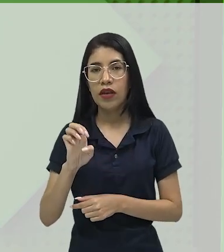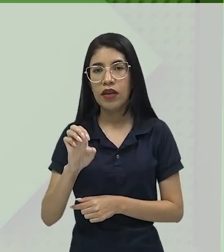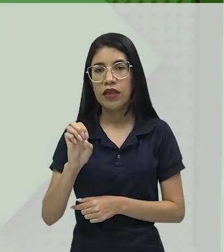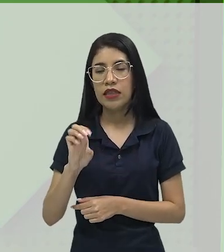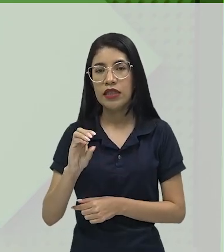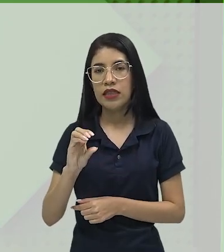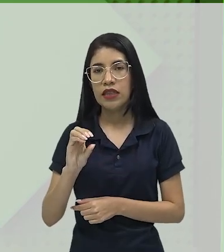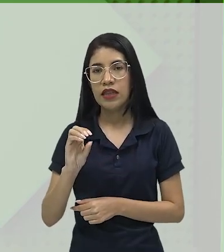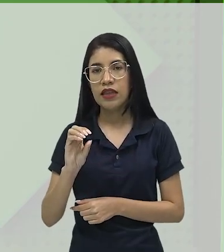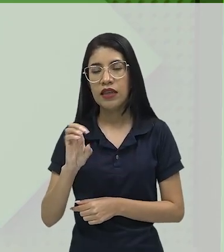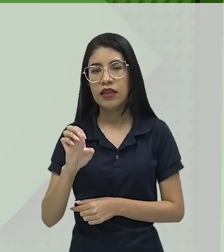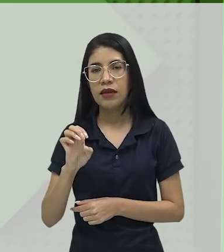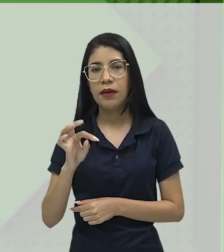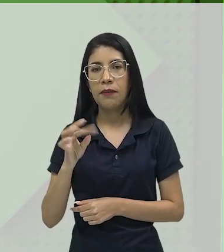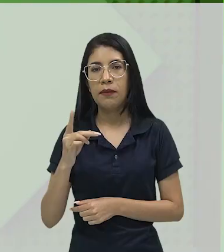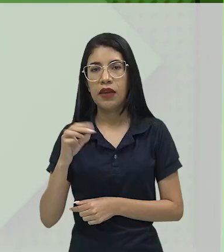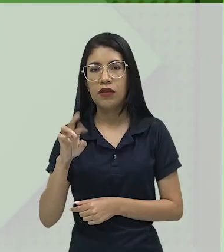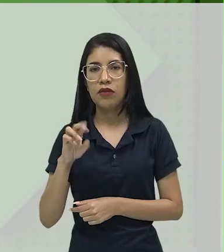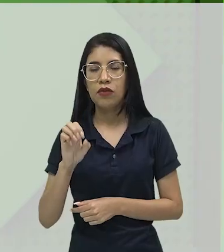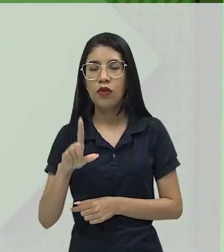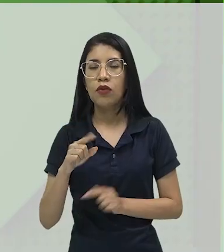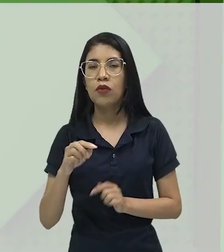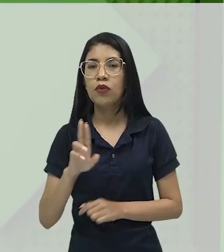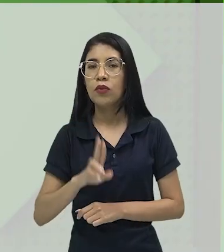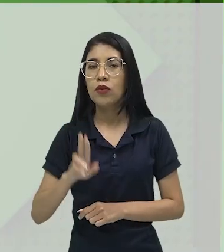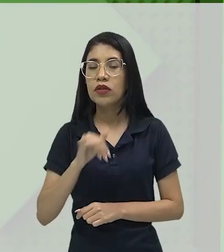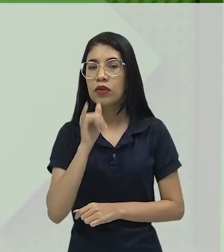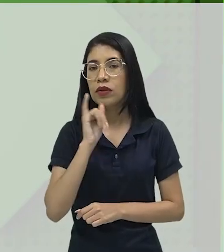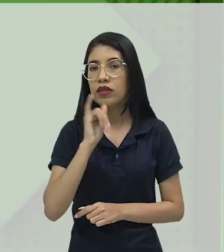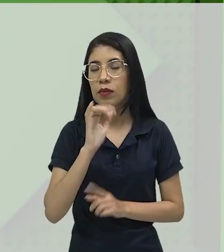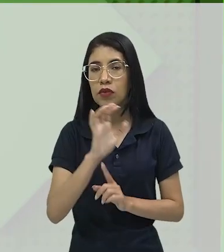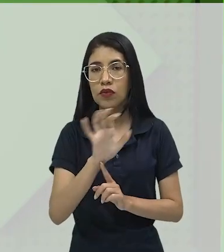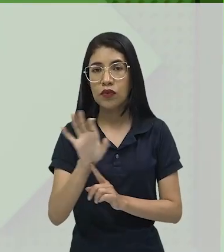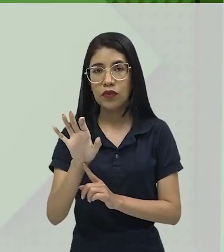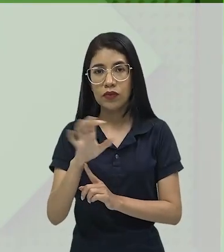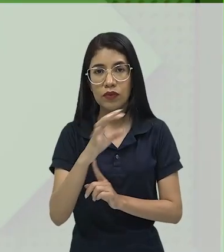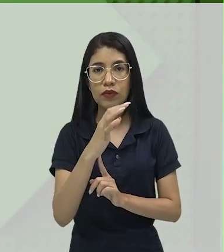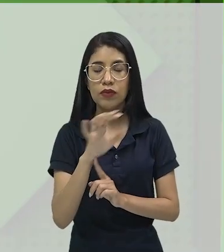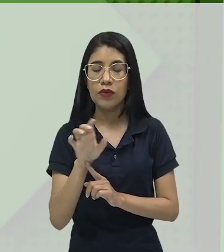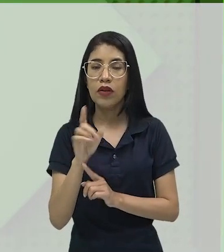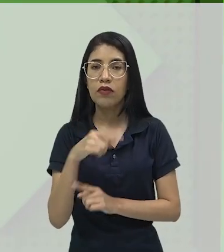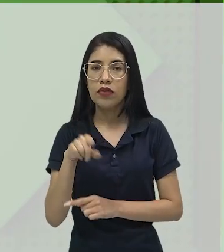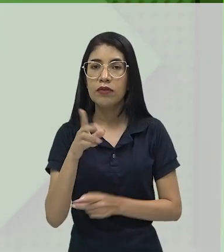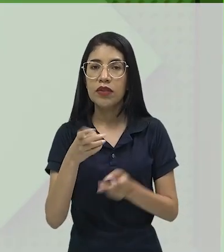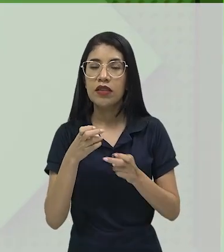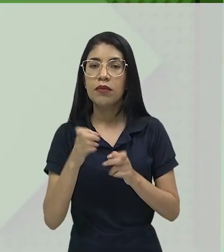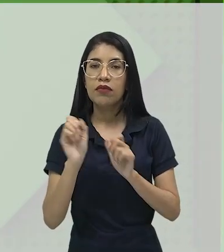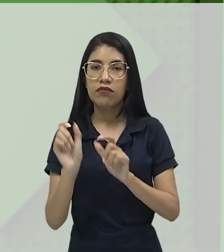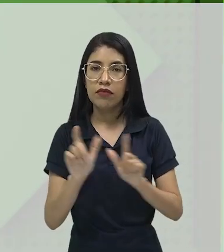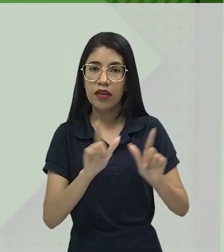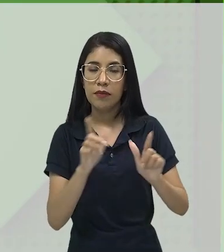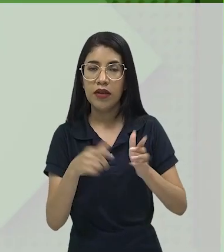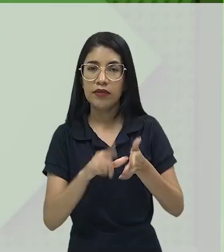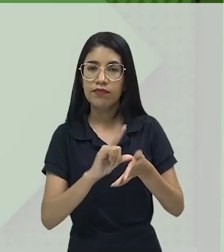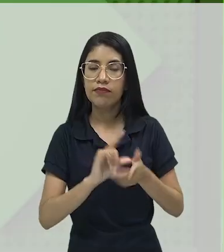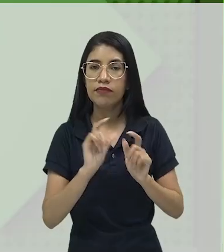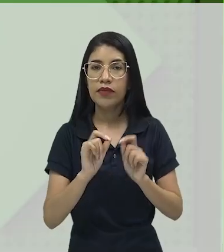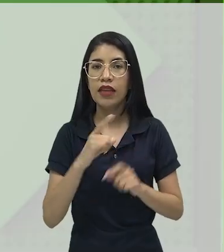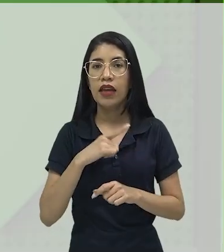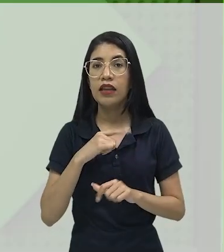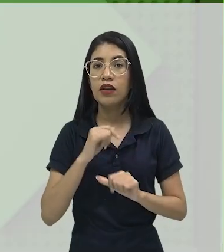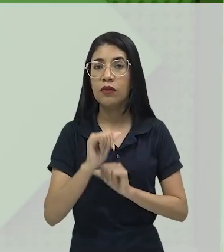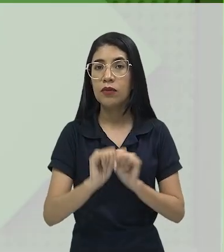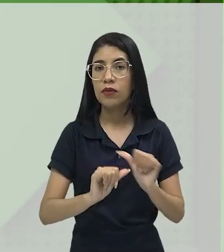exemplificando aí os ventiladores, né? Vocês viram na nossa cartela anterior que tem uma mudança